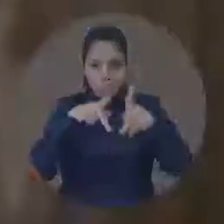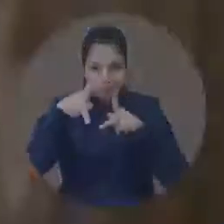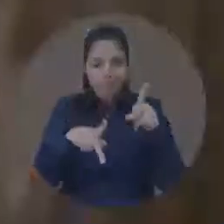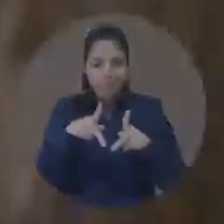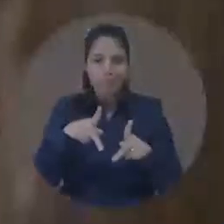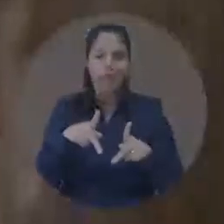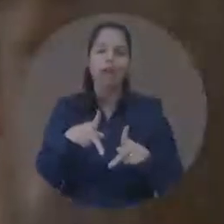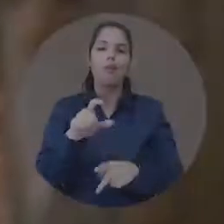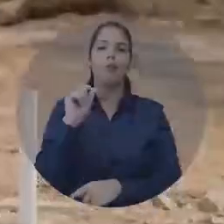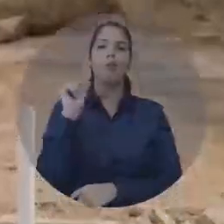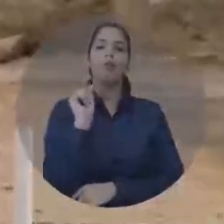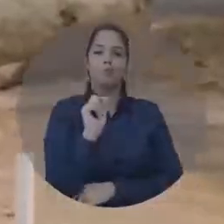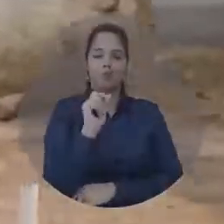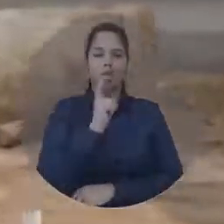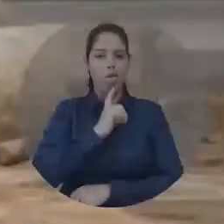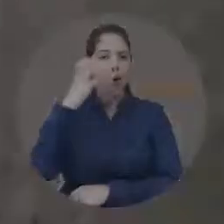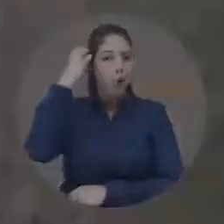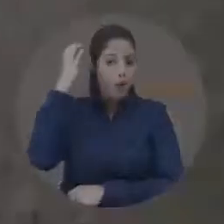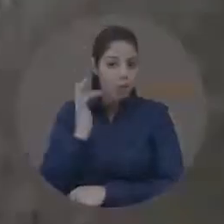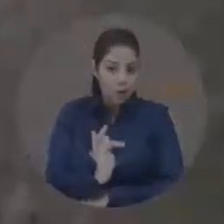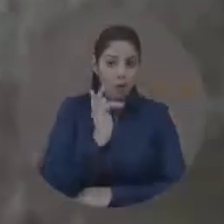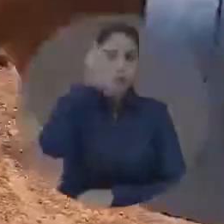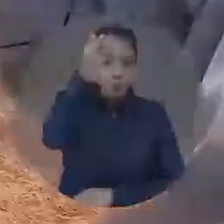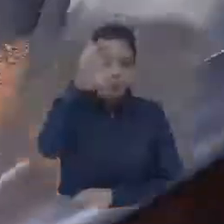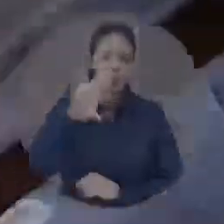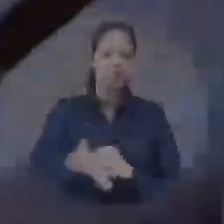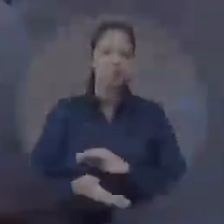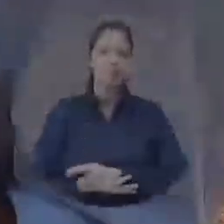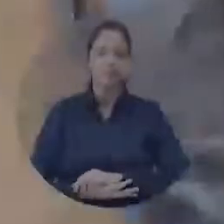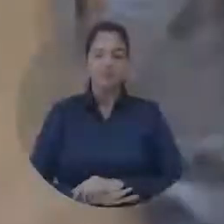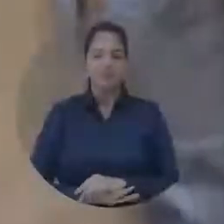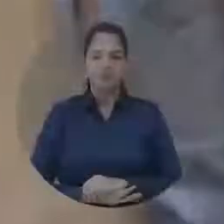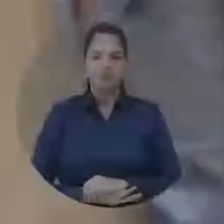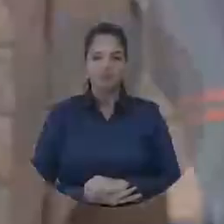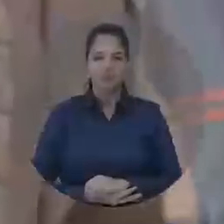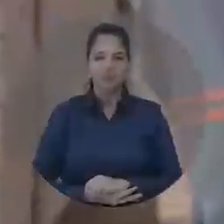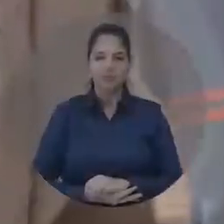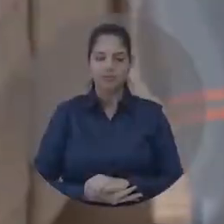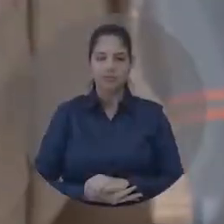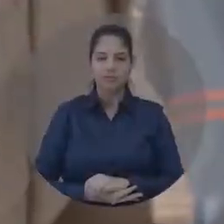e mostrar para a nossa população o que é a Cuiabá do futuro.